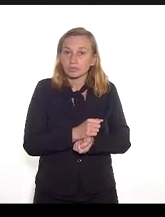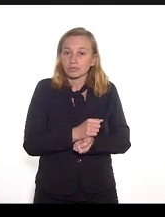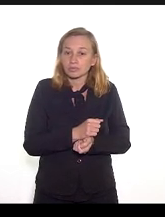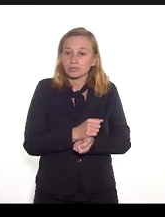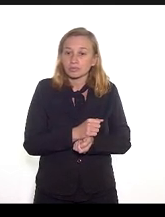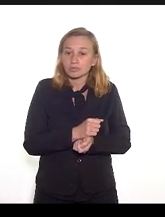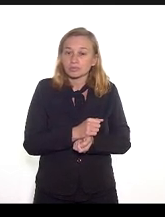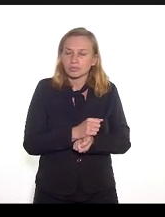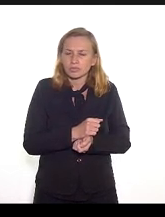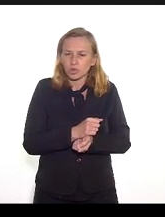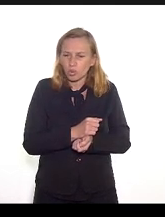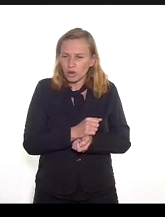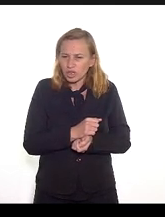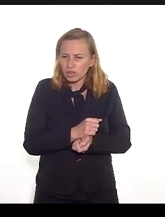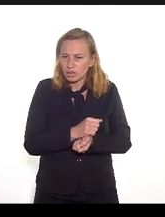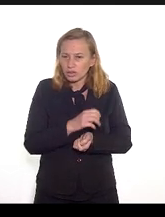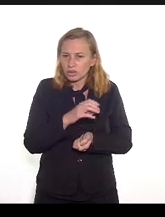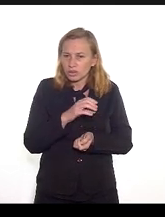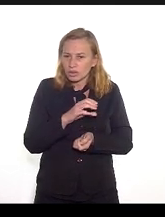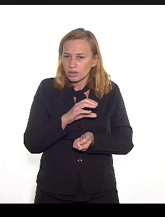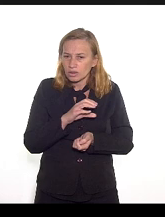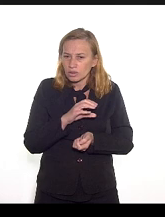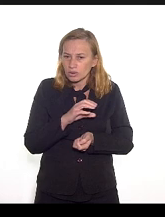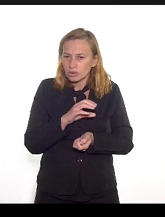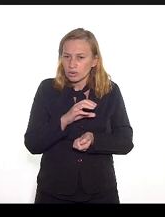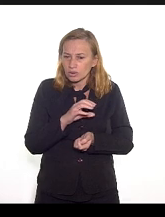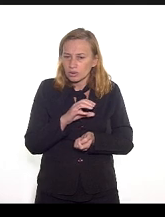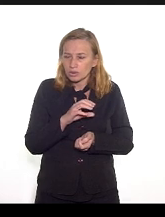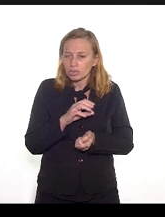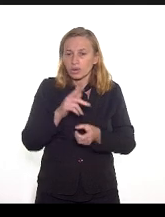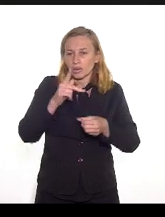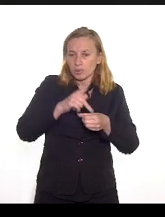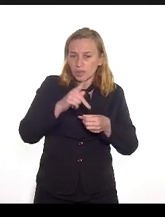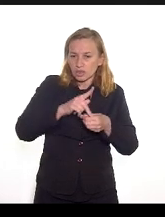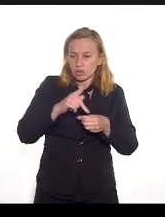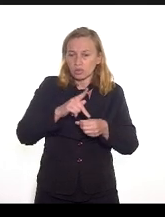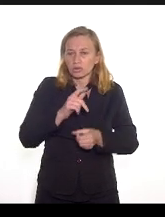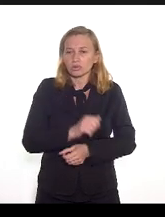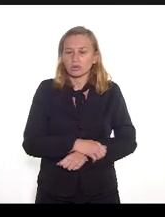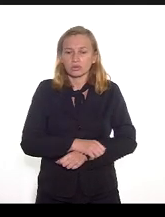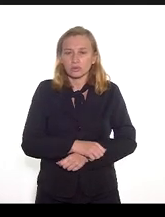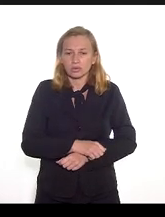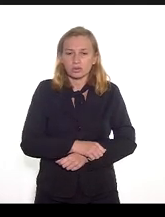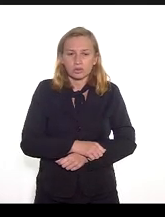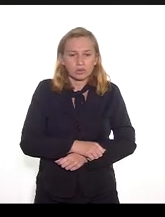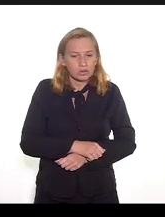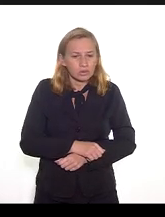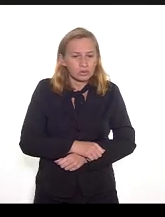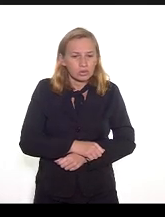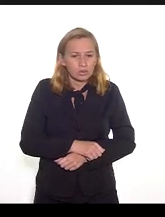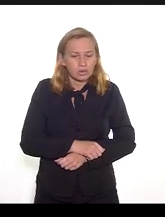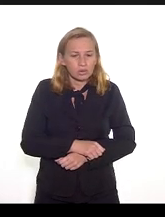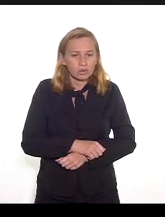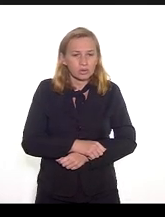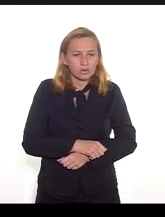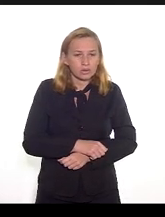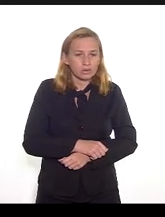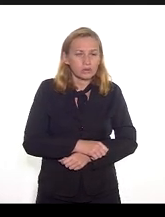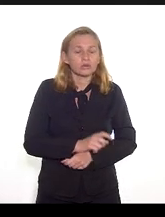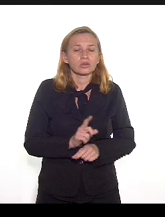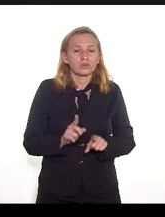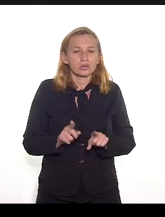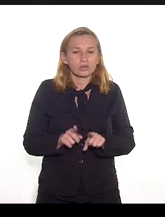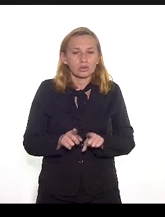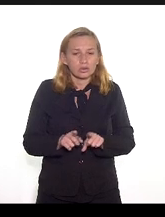o OBPetro, né, que é o Observatório do Petróleo, dos municípios produtores do petróleo. Nós temos